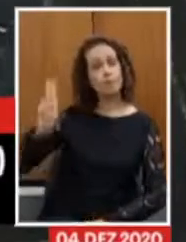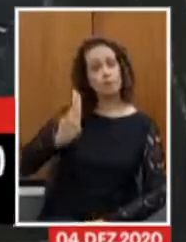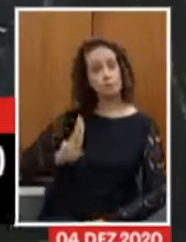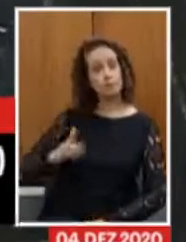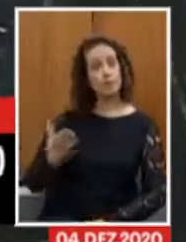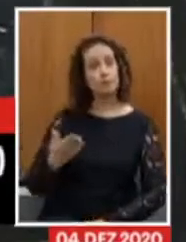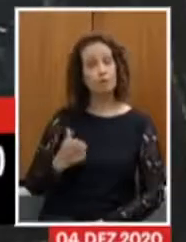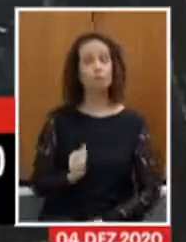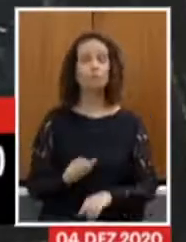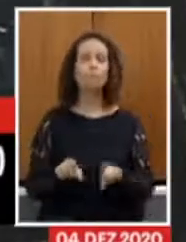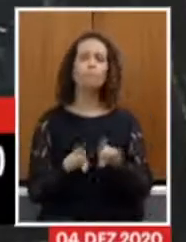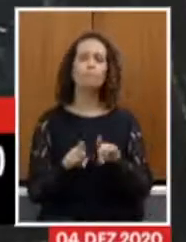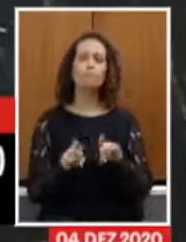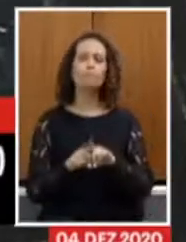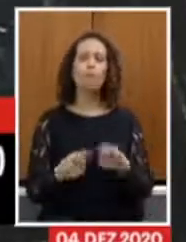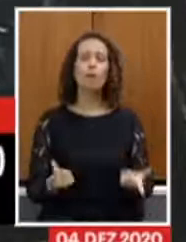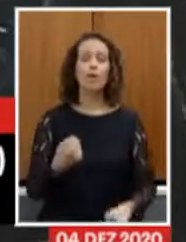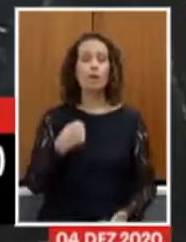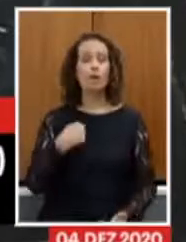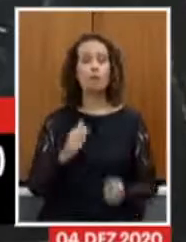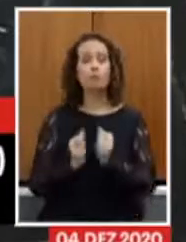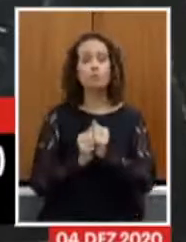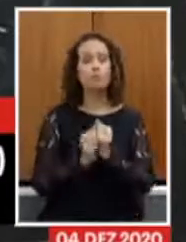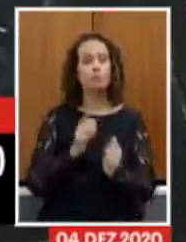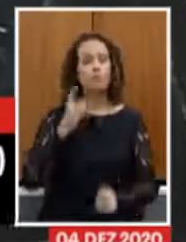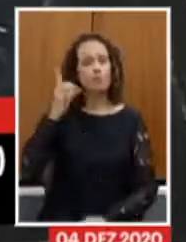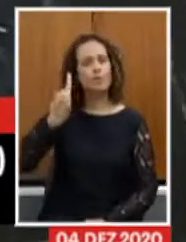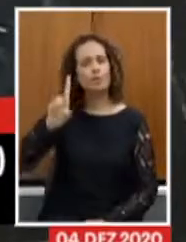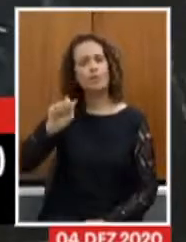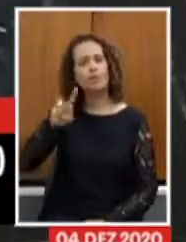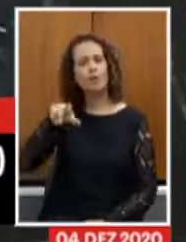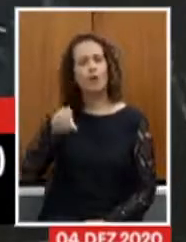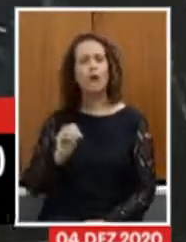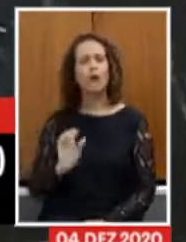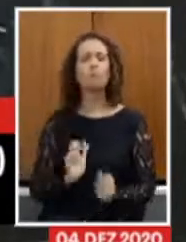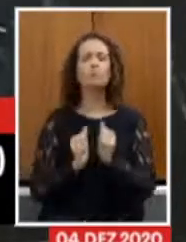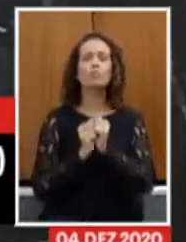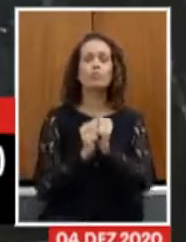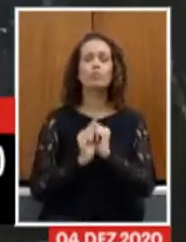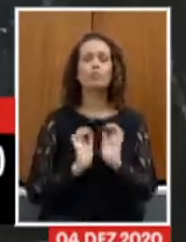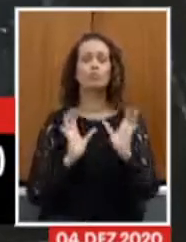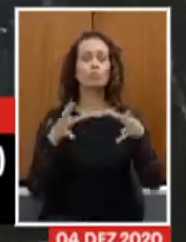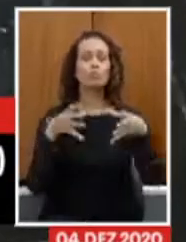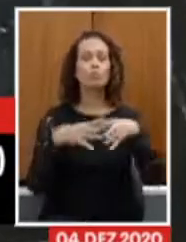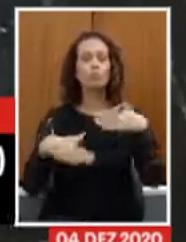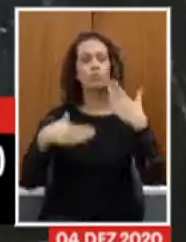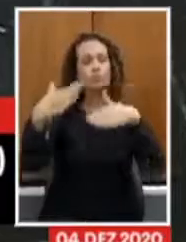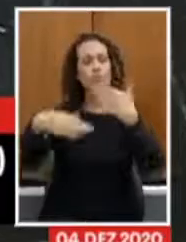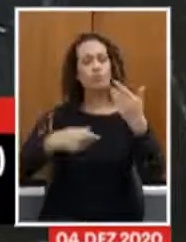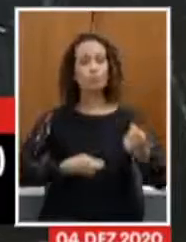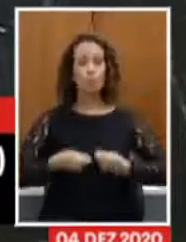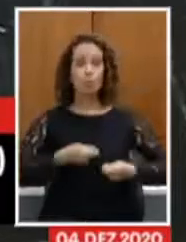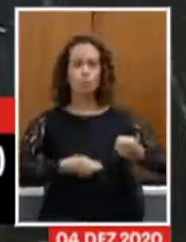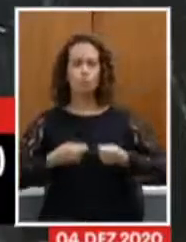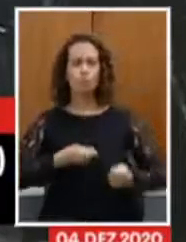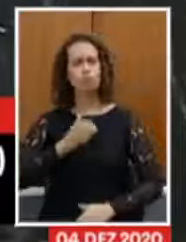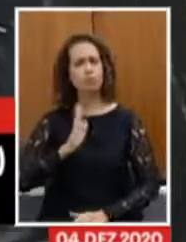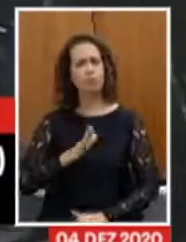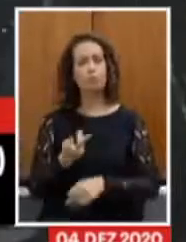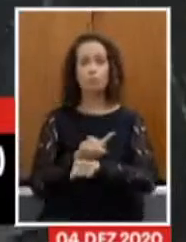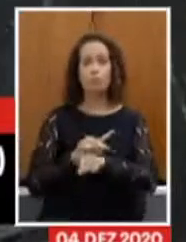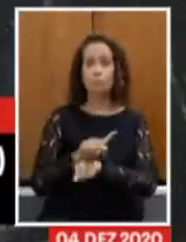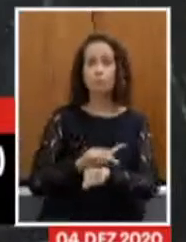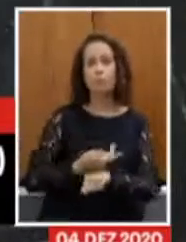podemos falar que nós, eu e o deputado Dalmo, logicamente, junto com a Comissão de Desenvolvimento Econômico, nós procuramos, primeiro, o governo do